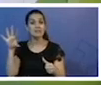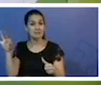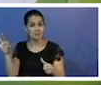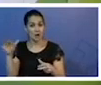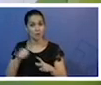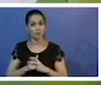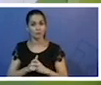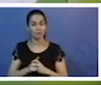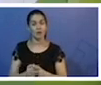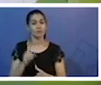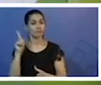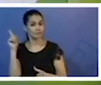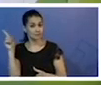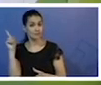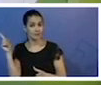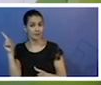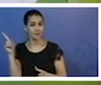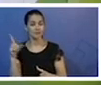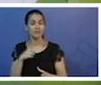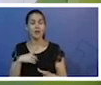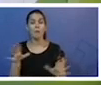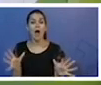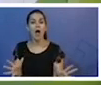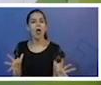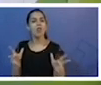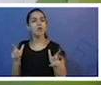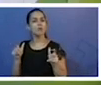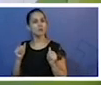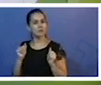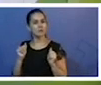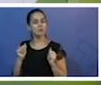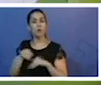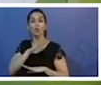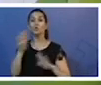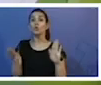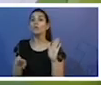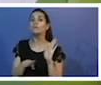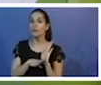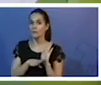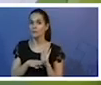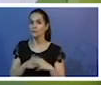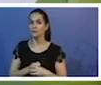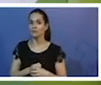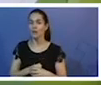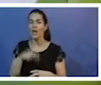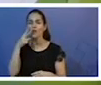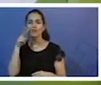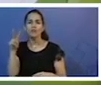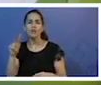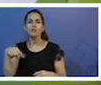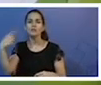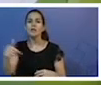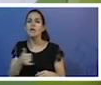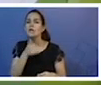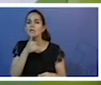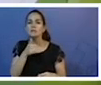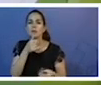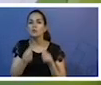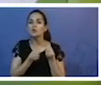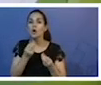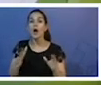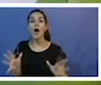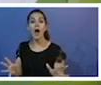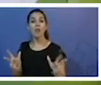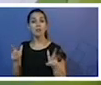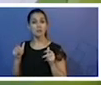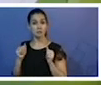Nesse caso, disse que ocorreu uma neutralização total. Veja a seguir alguns exemplos de